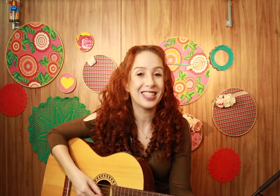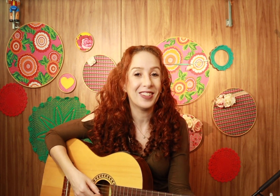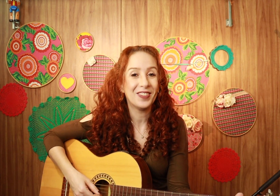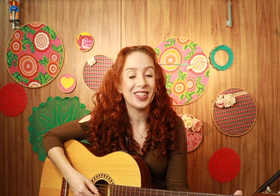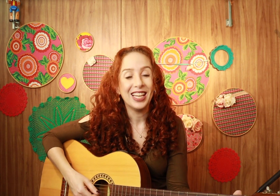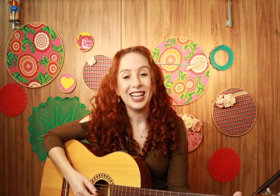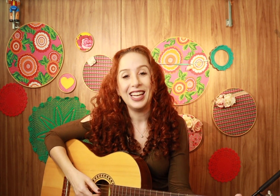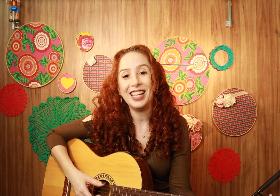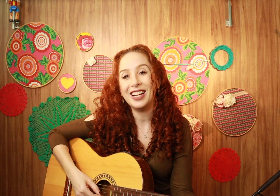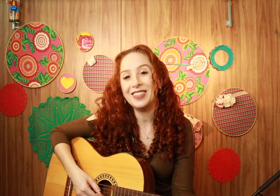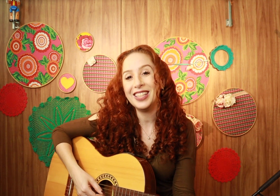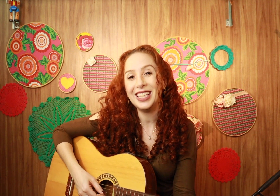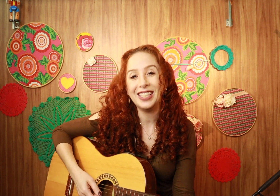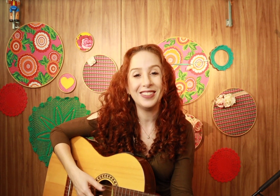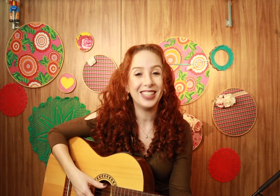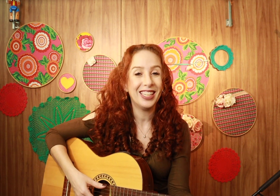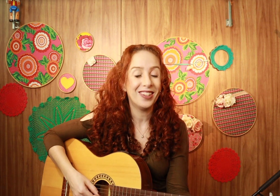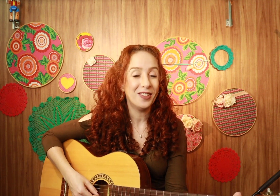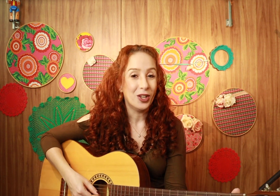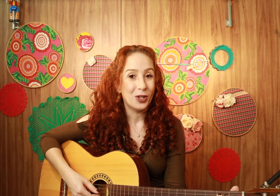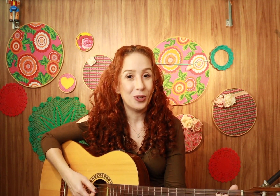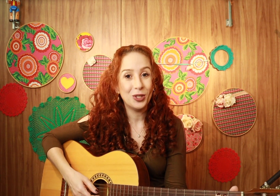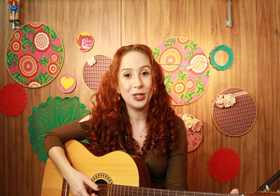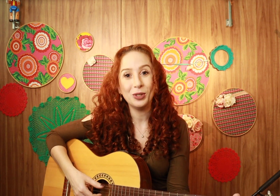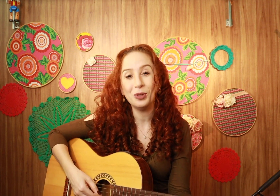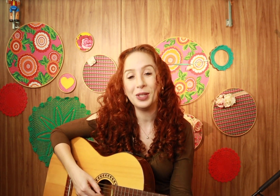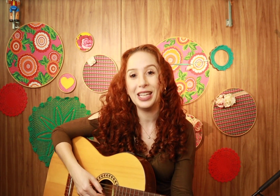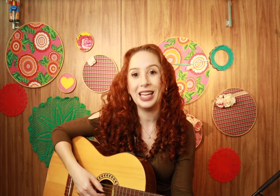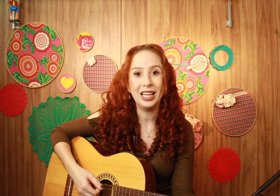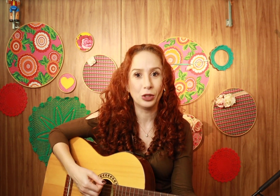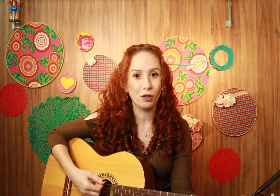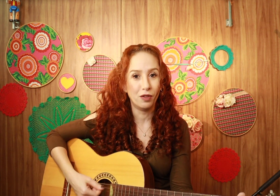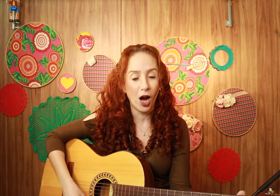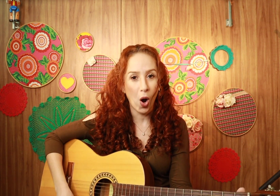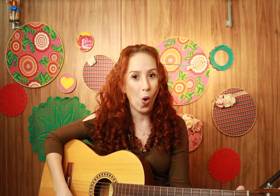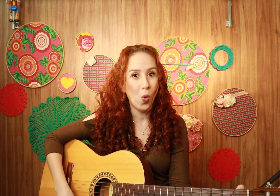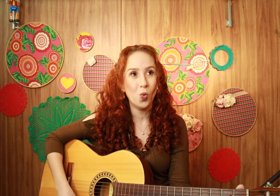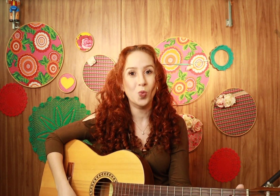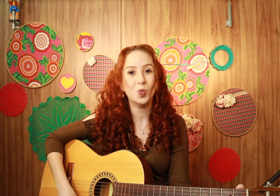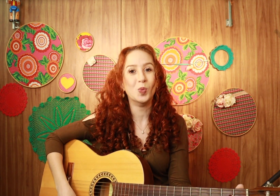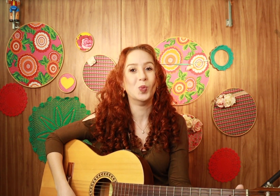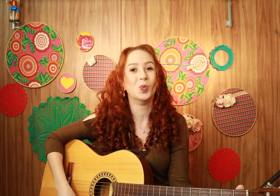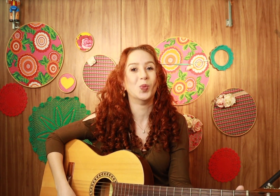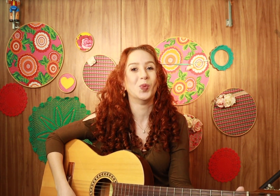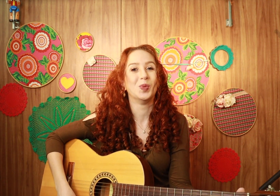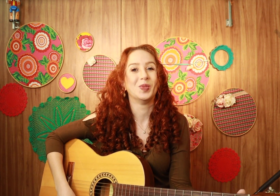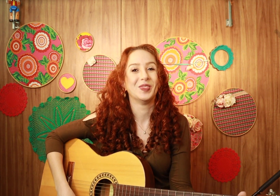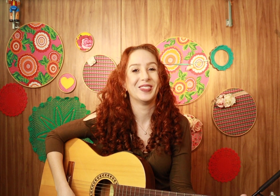criação. Leão, leão, leão, rugindo que nem trovão.